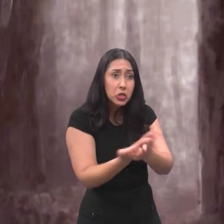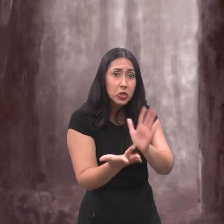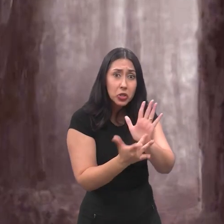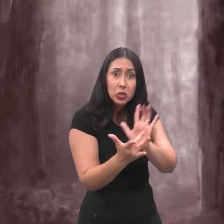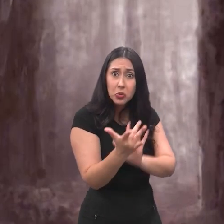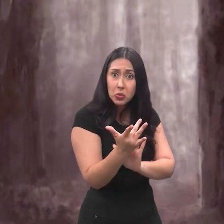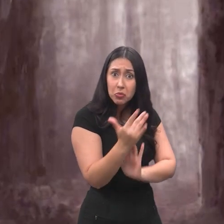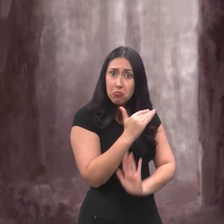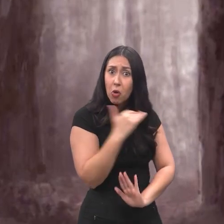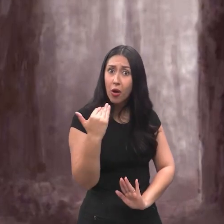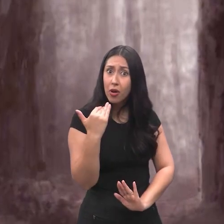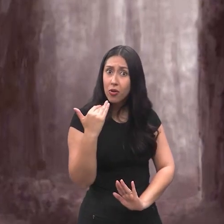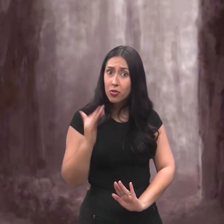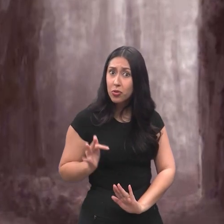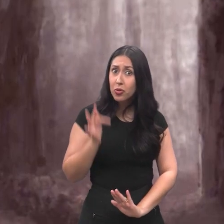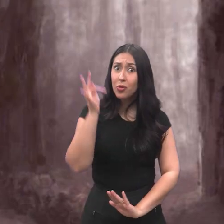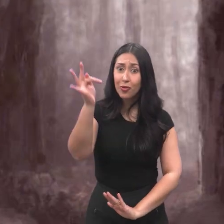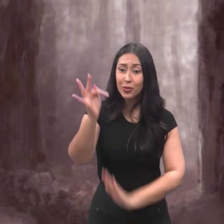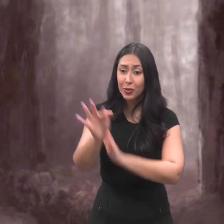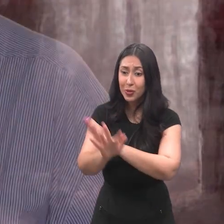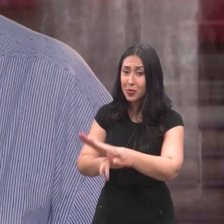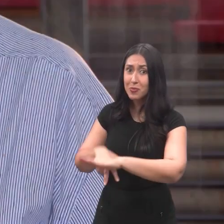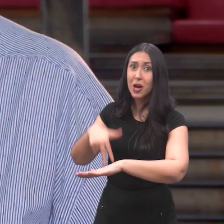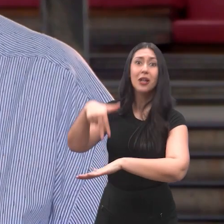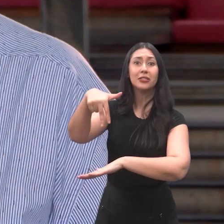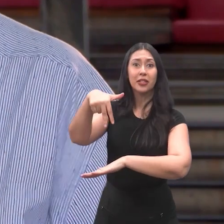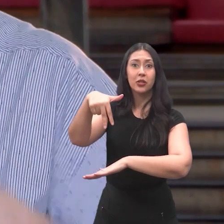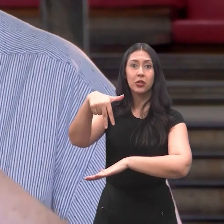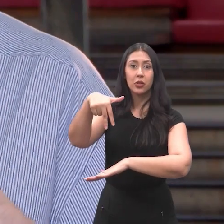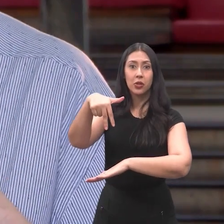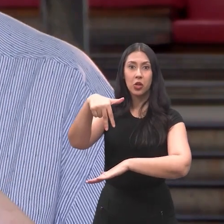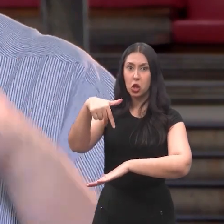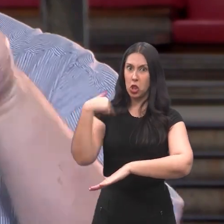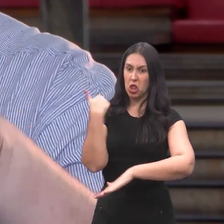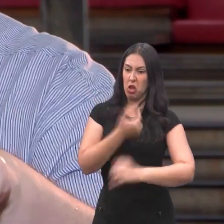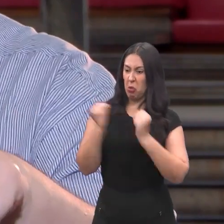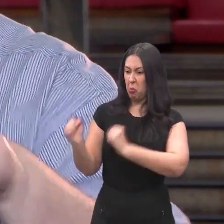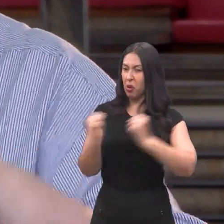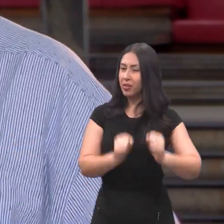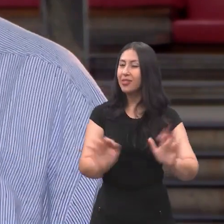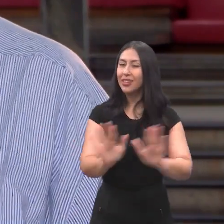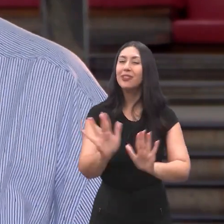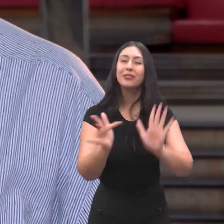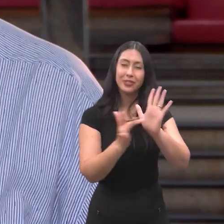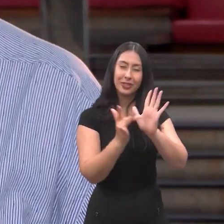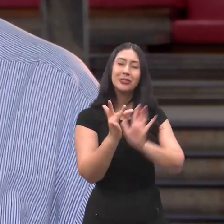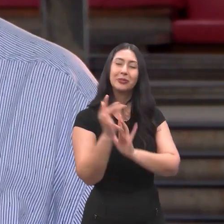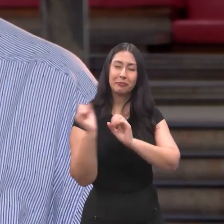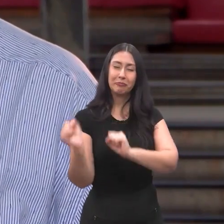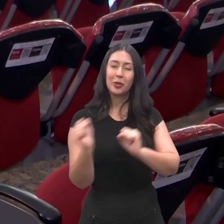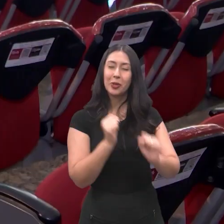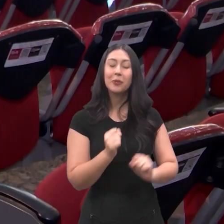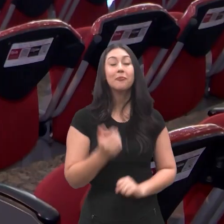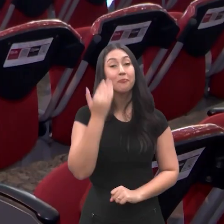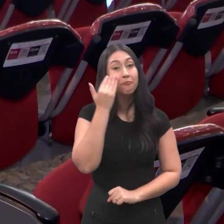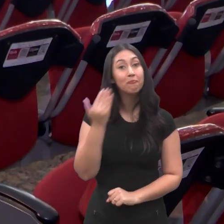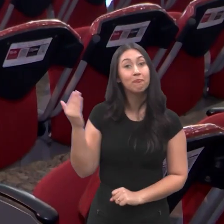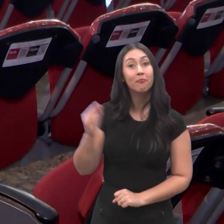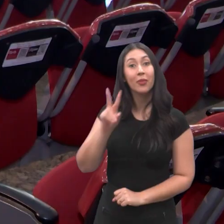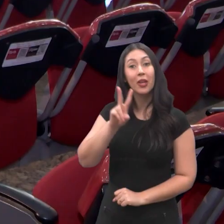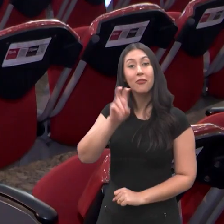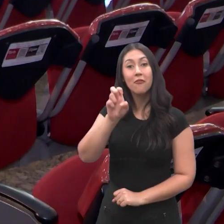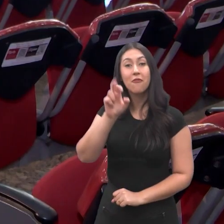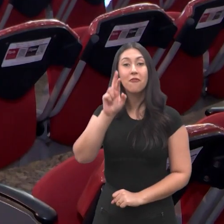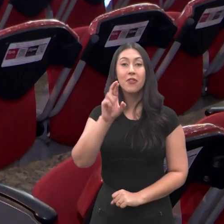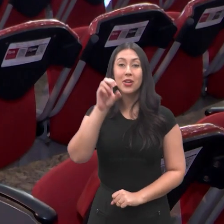Cristo, ressuscita, faz a experiência dele. Não pelo nosso poder, mas pelo poder dele que nos salvou. A Verônica